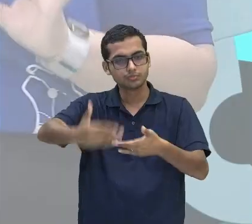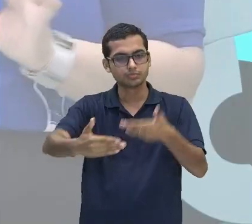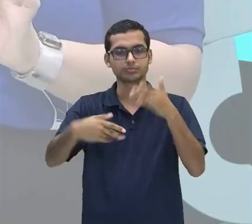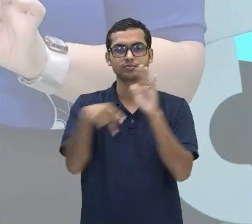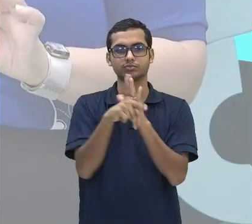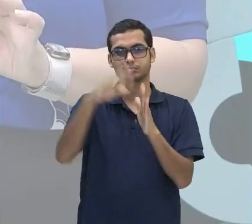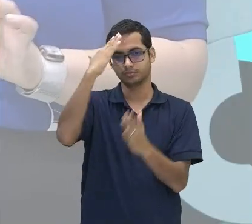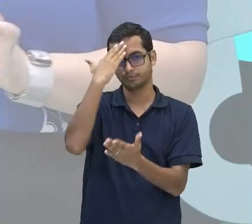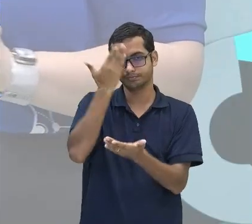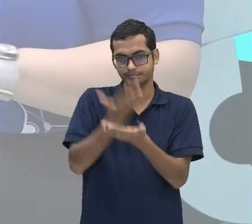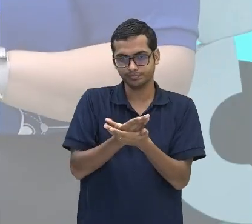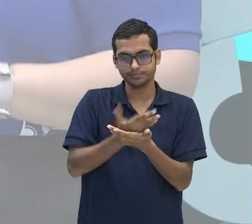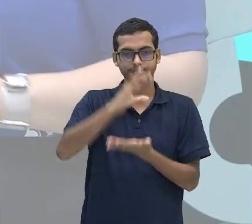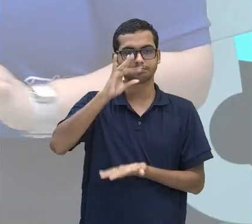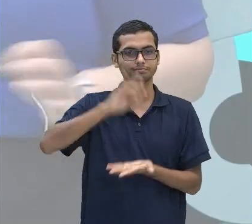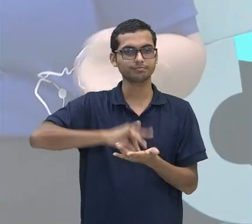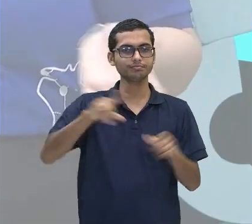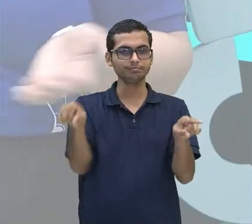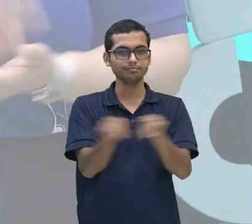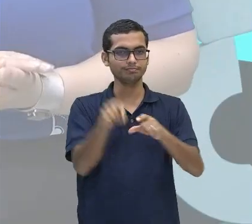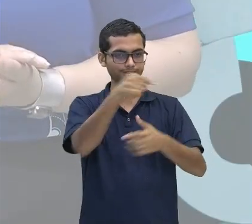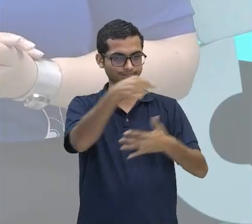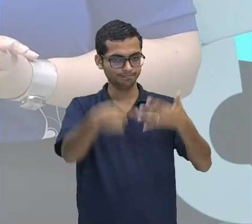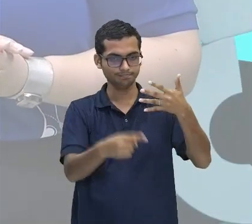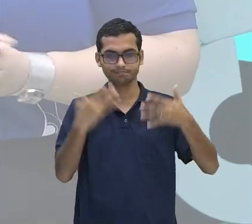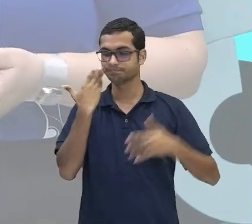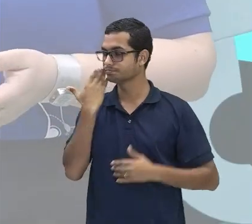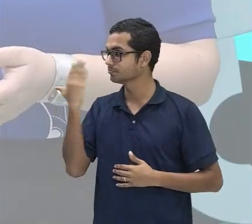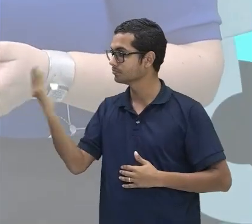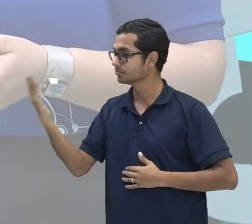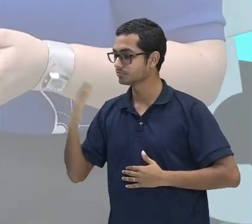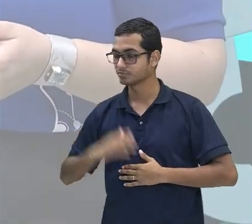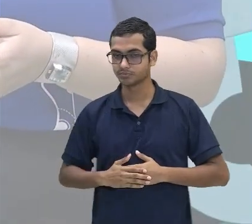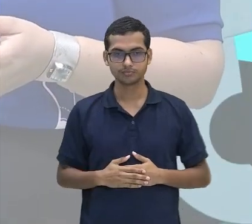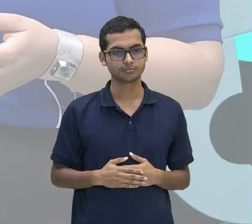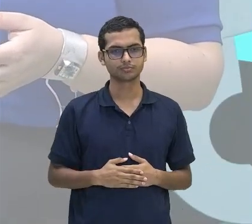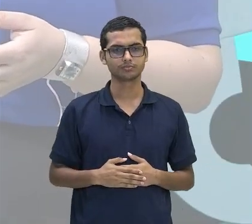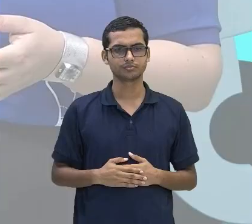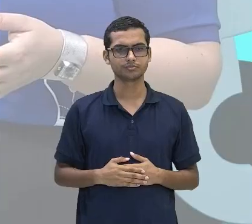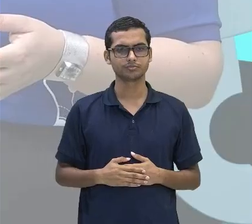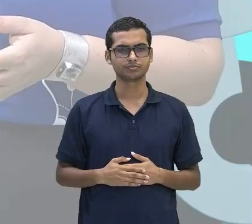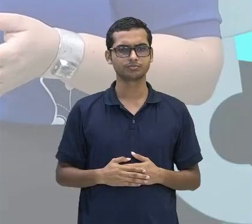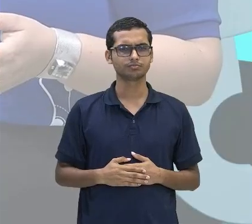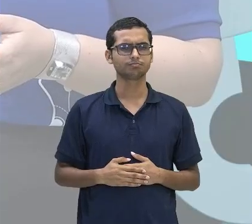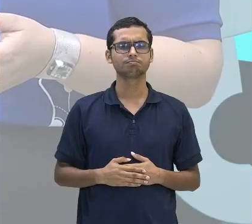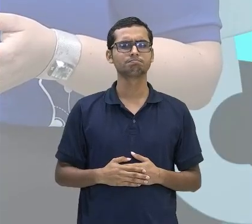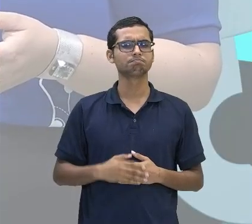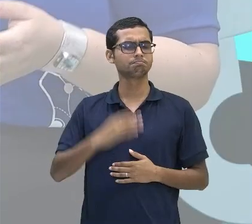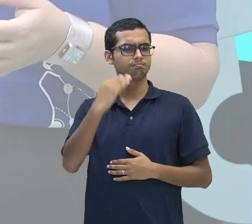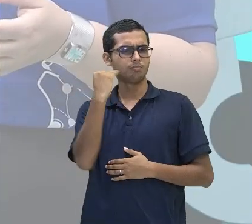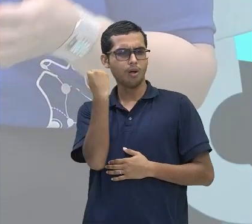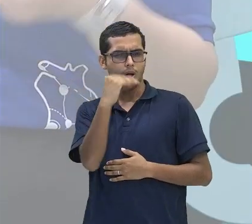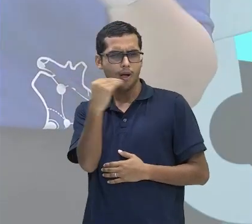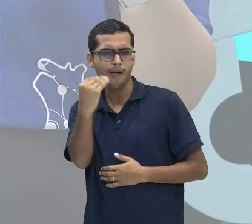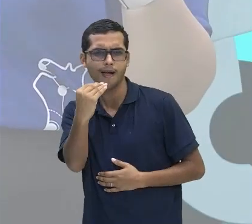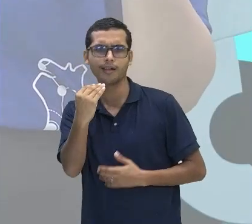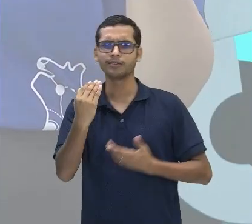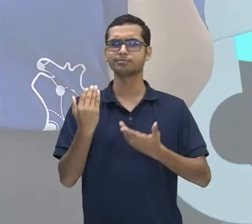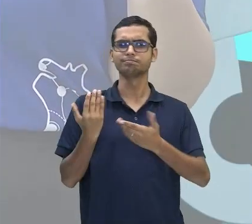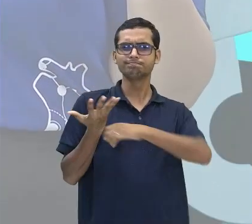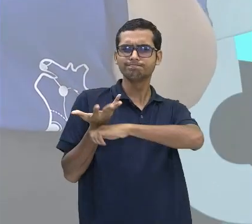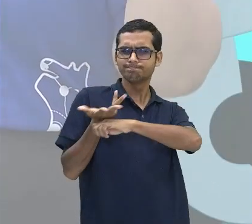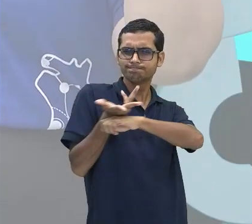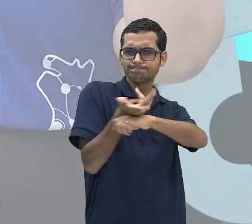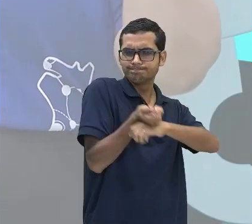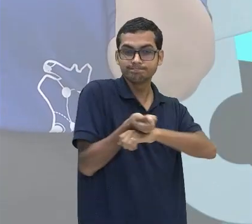um pouco mais sobre esses elementos aqui? Vamos lá, então. Então, sobre convencer e seduzir. O objetivo é justamente